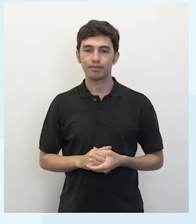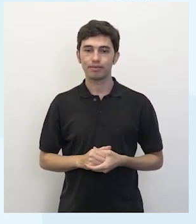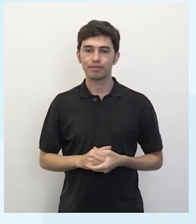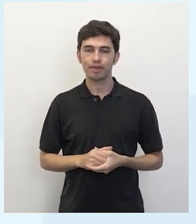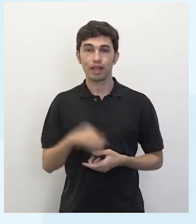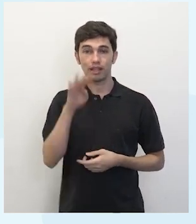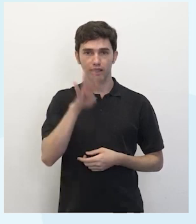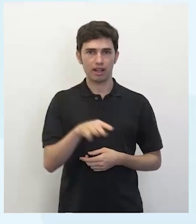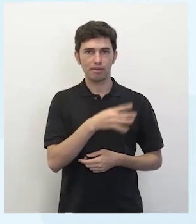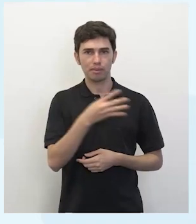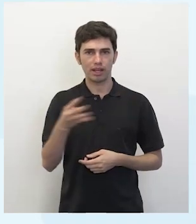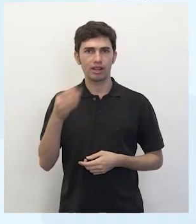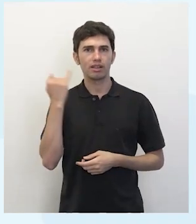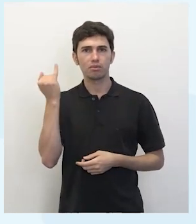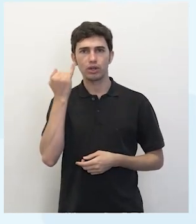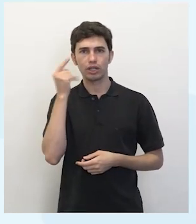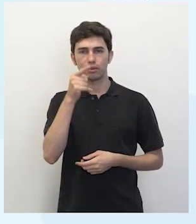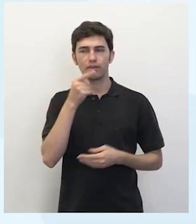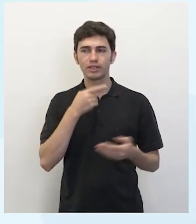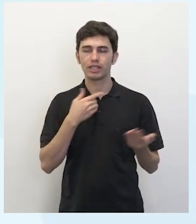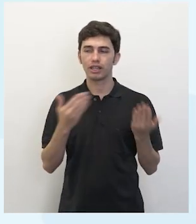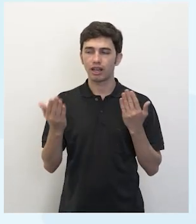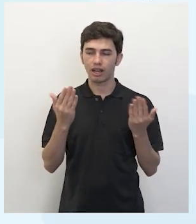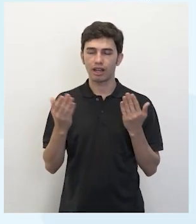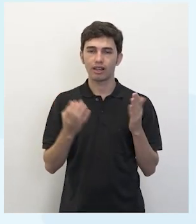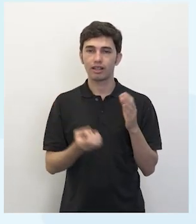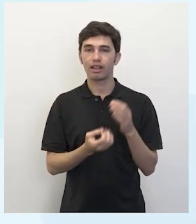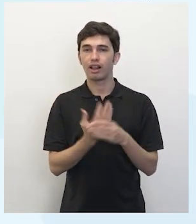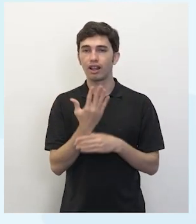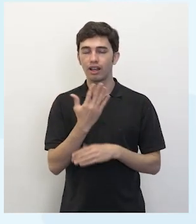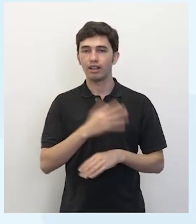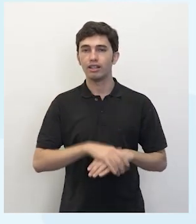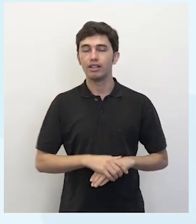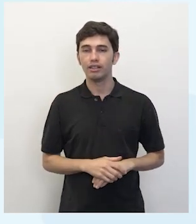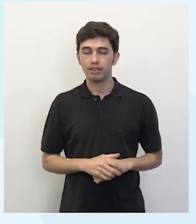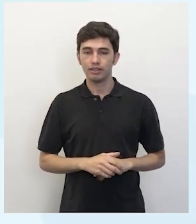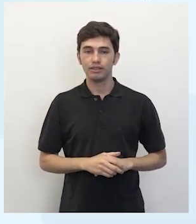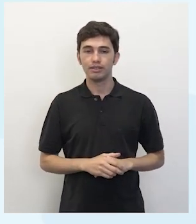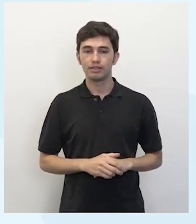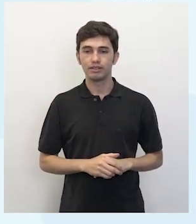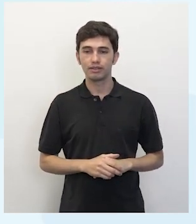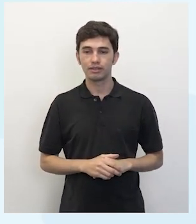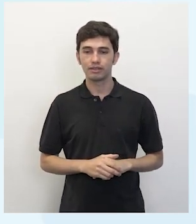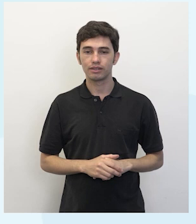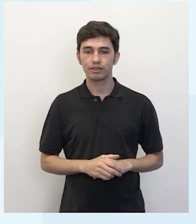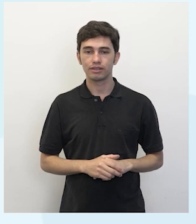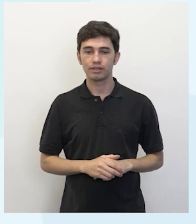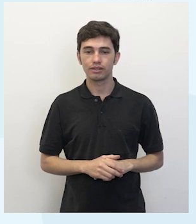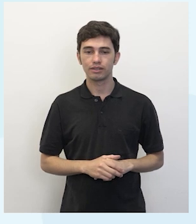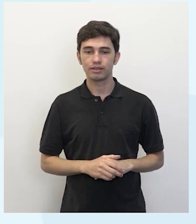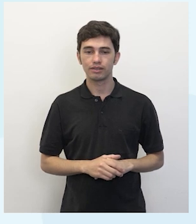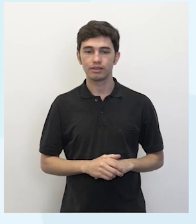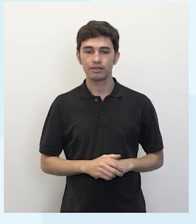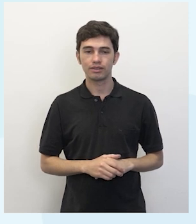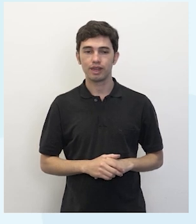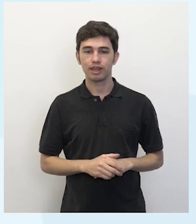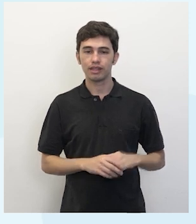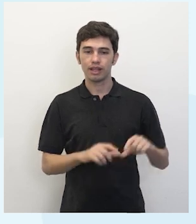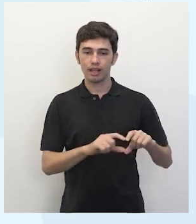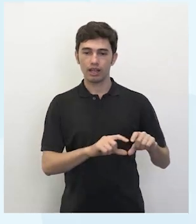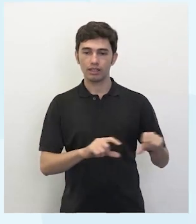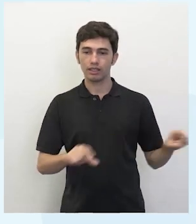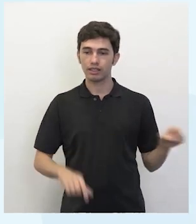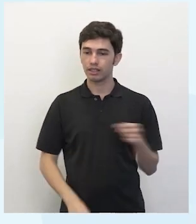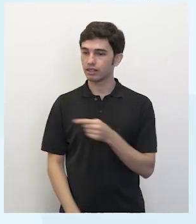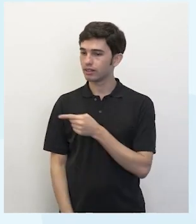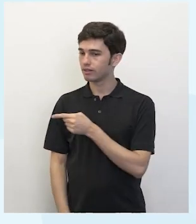importantes para você criar associações, tudo bem? Aqui, tá? Lá, tá descrito ali nas coluninhas em verde, aqui nos quadrinhos